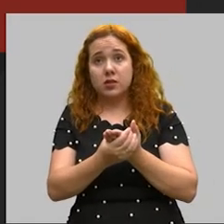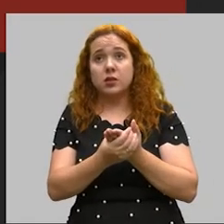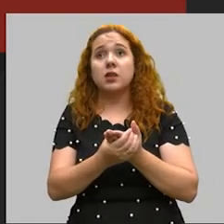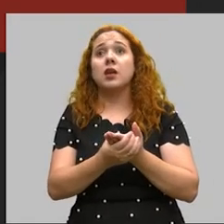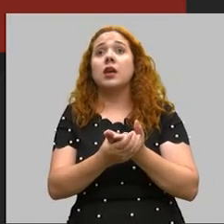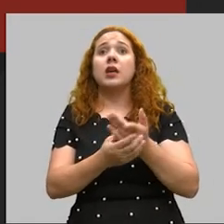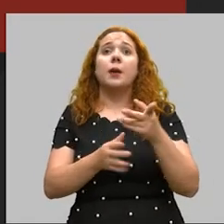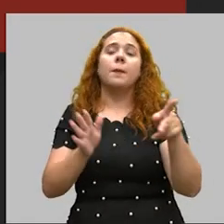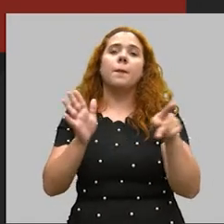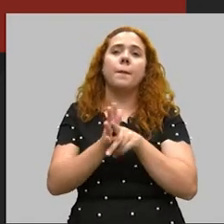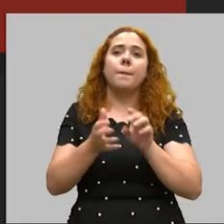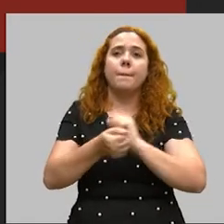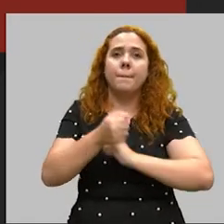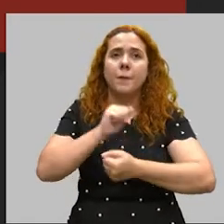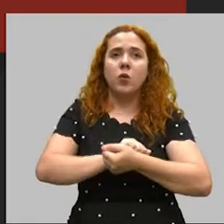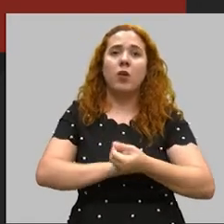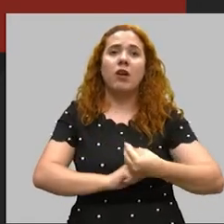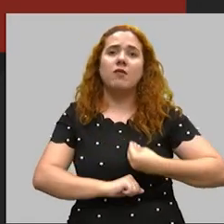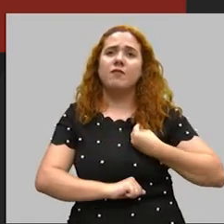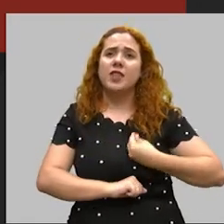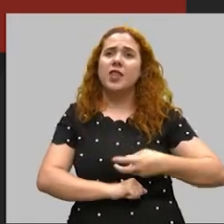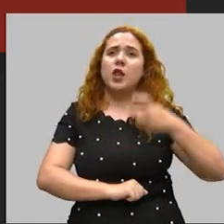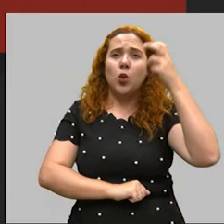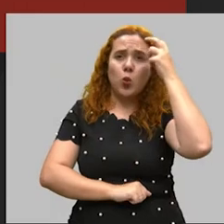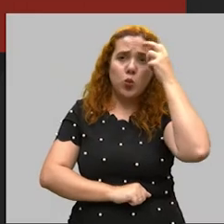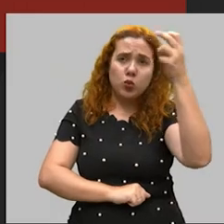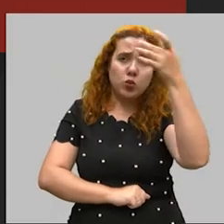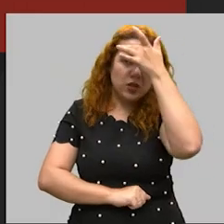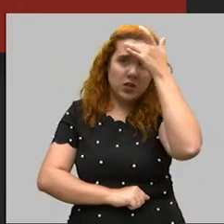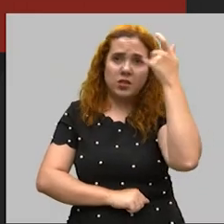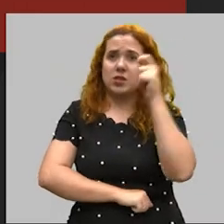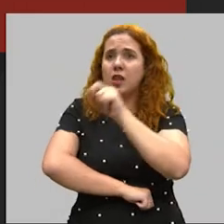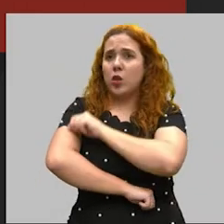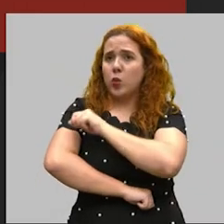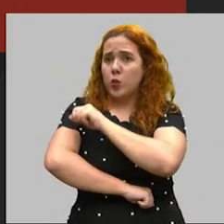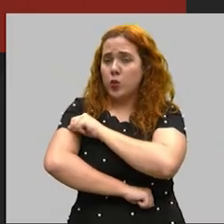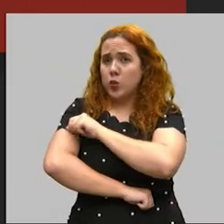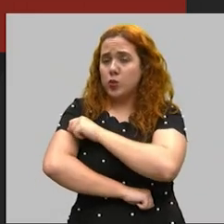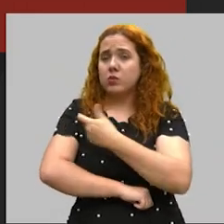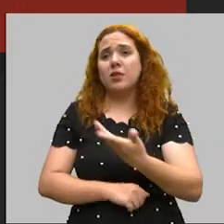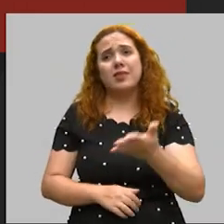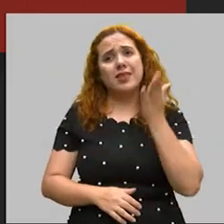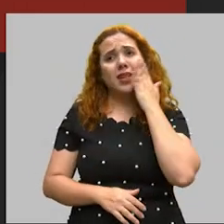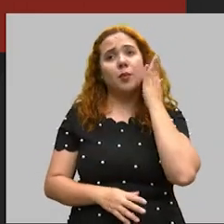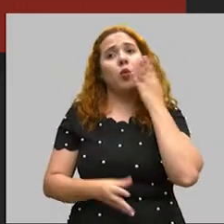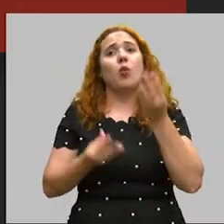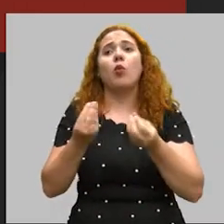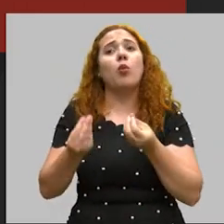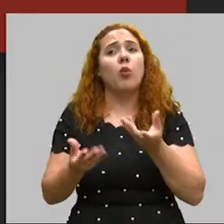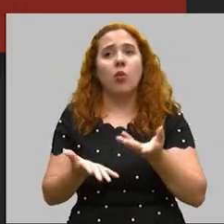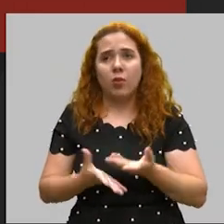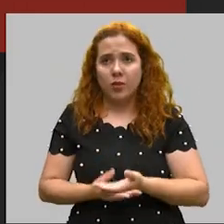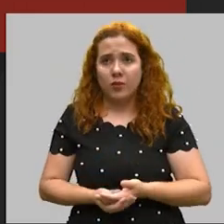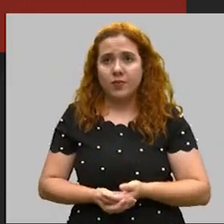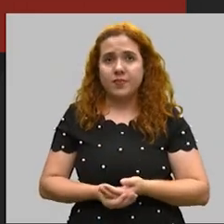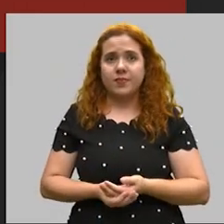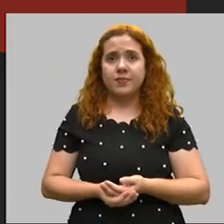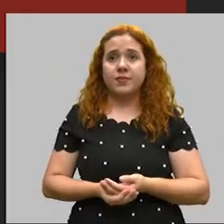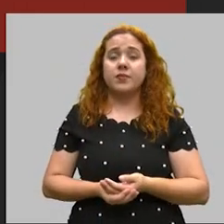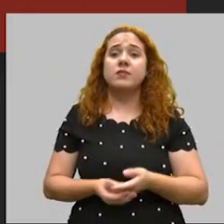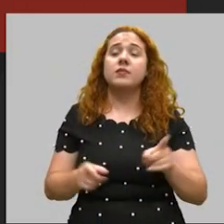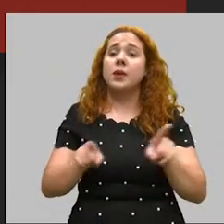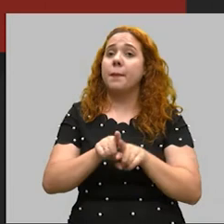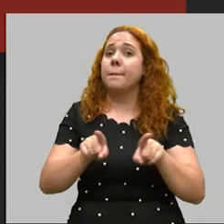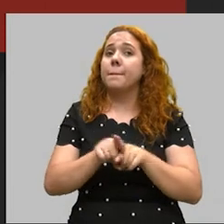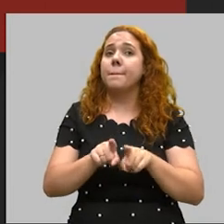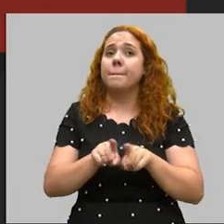vida dos dos Estudantes com a cultura né então a esse profissional que entende essa realidade também possui instrumentação